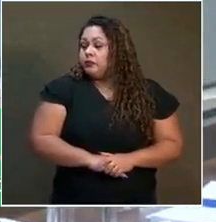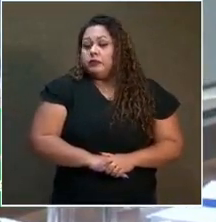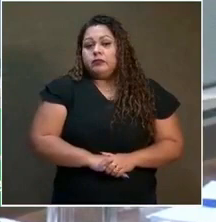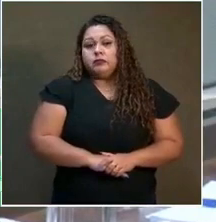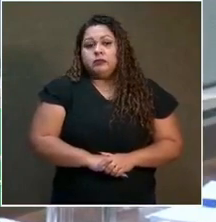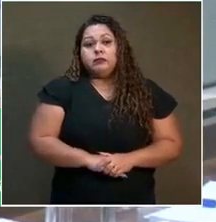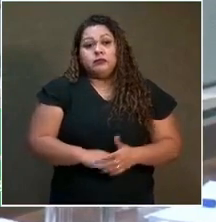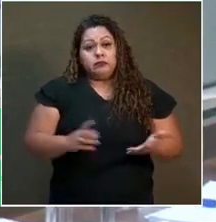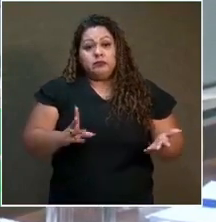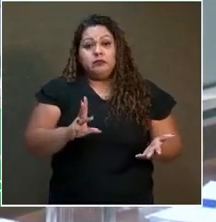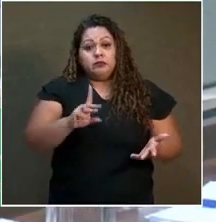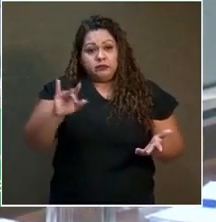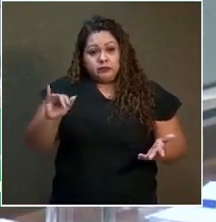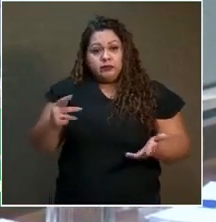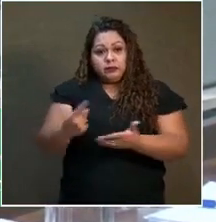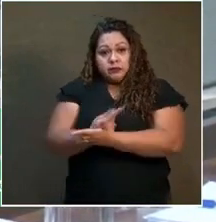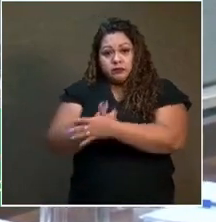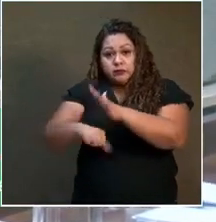deste dia,